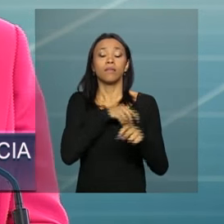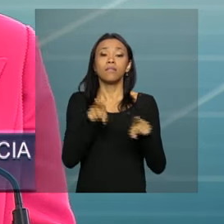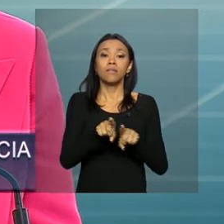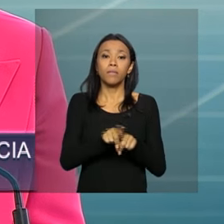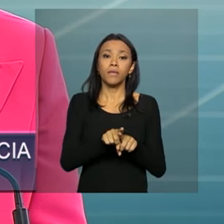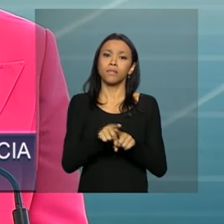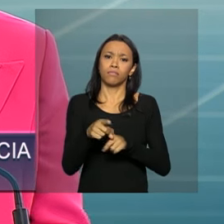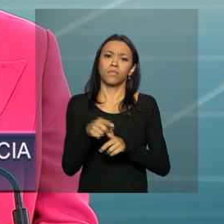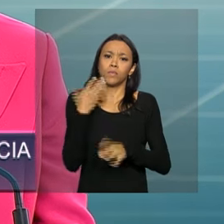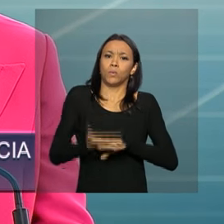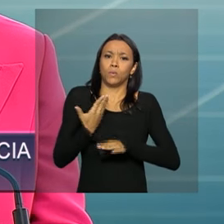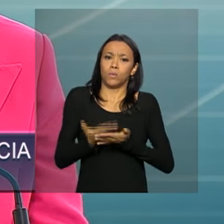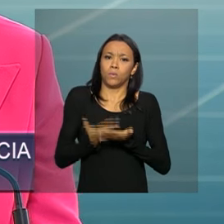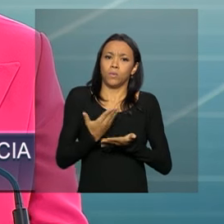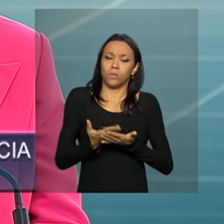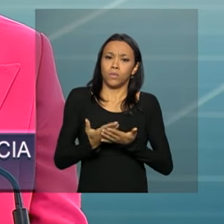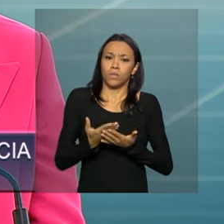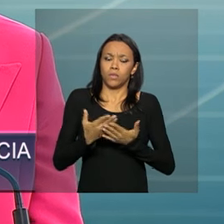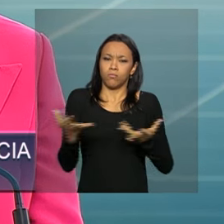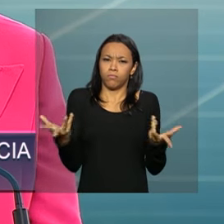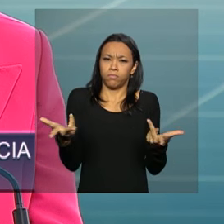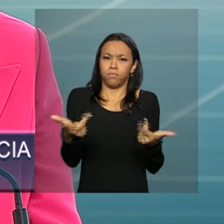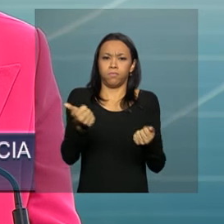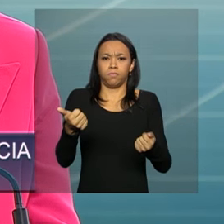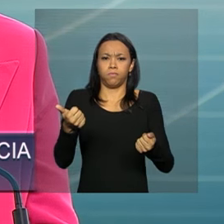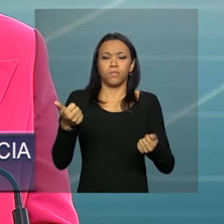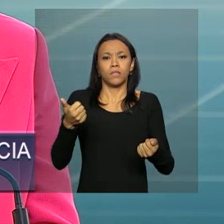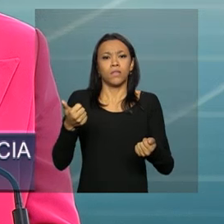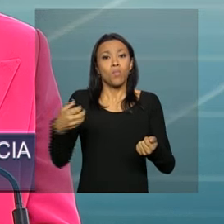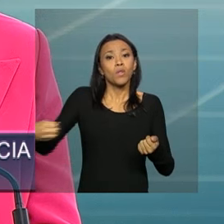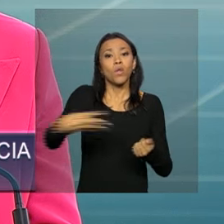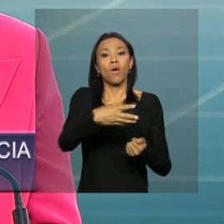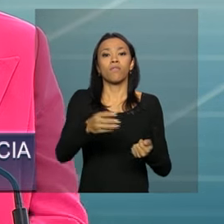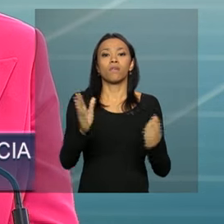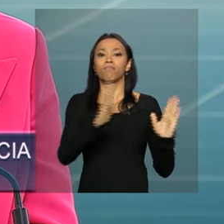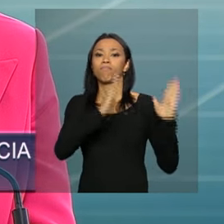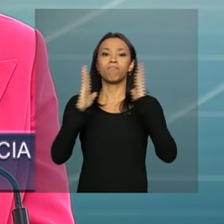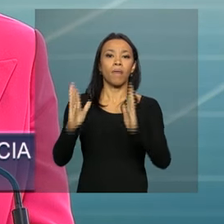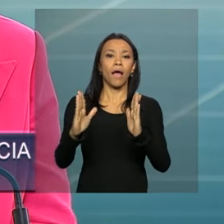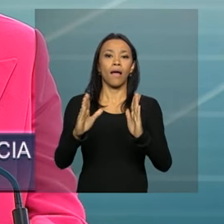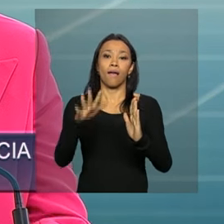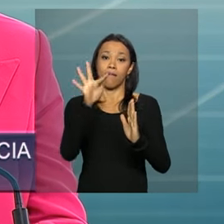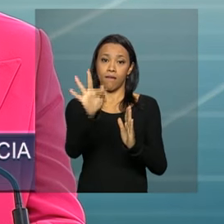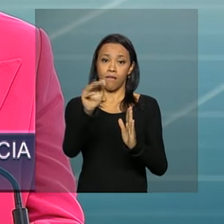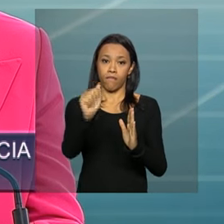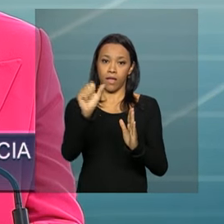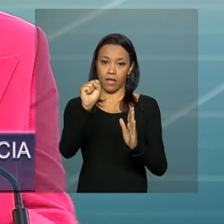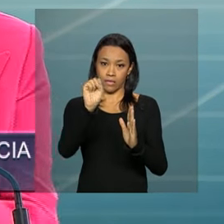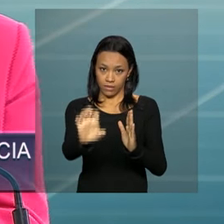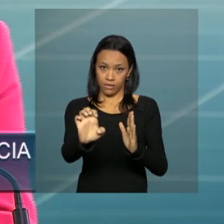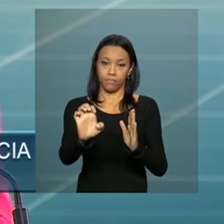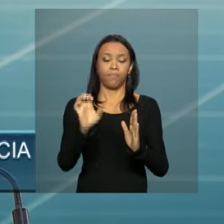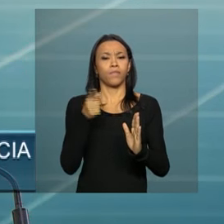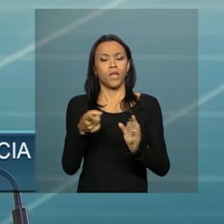se qualificar por uma nova fase em que a presença da inovação